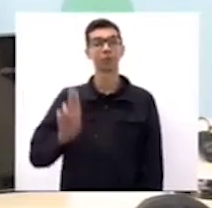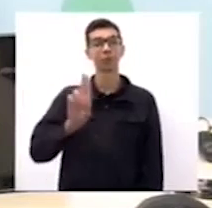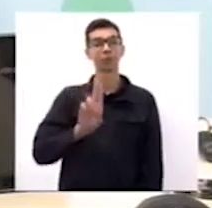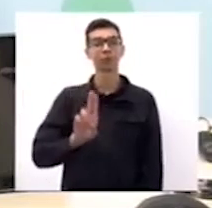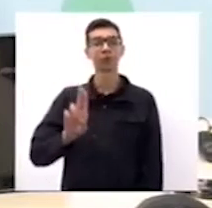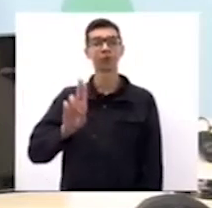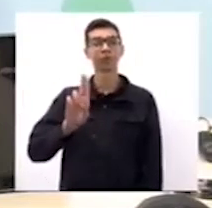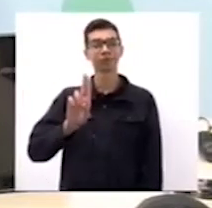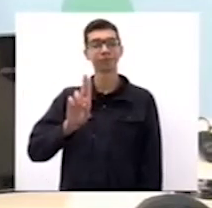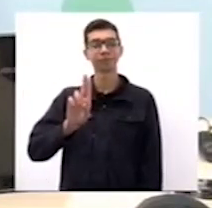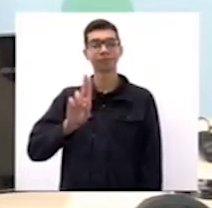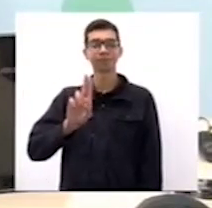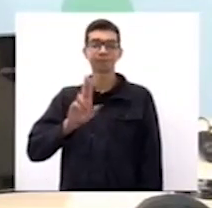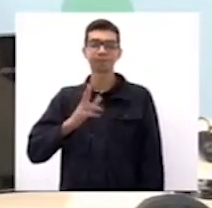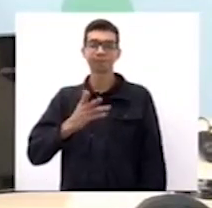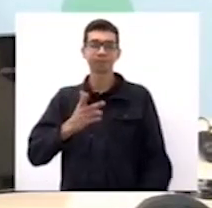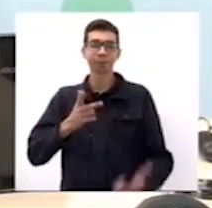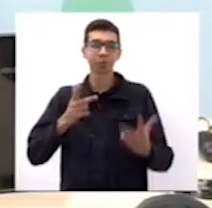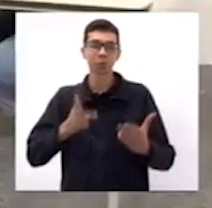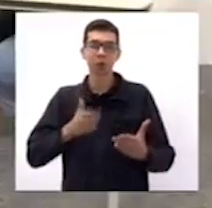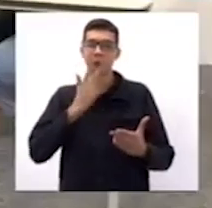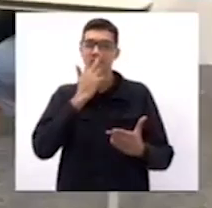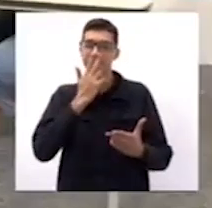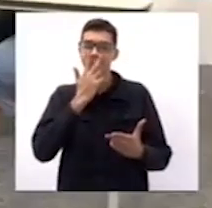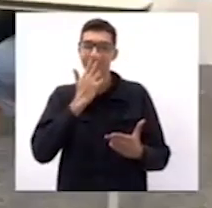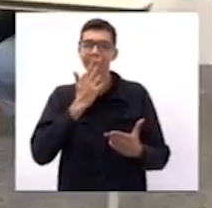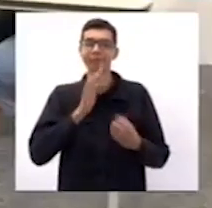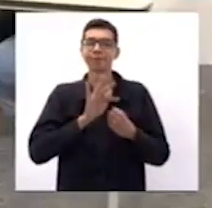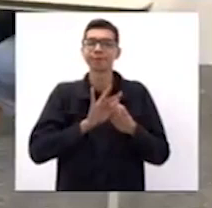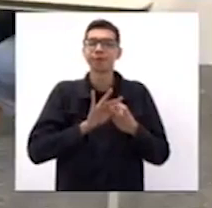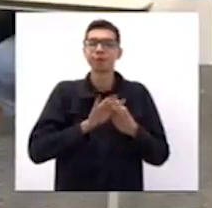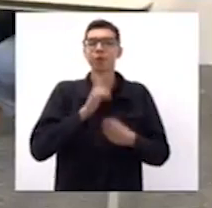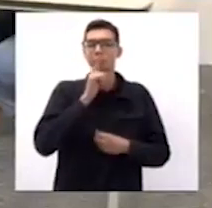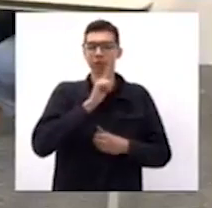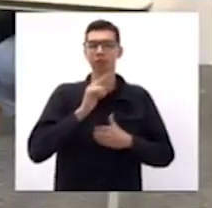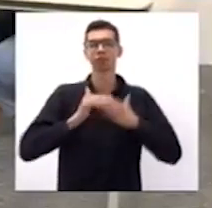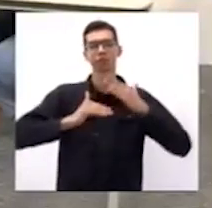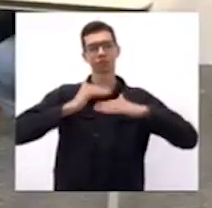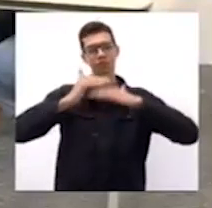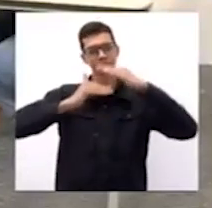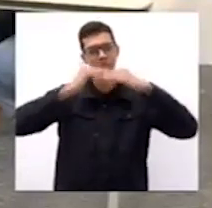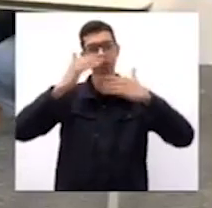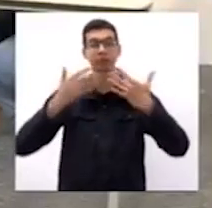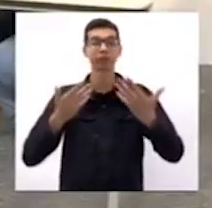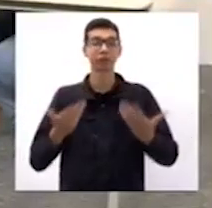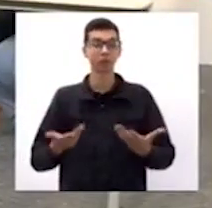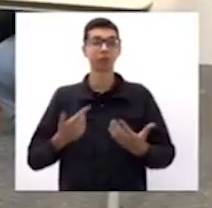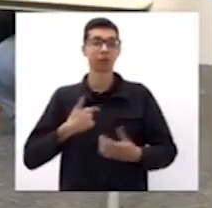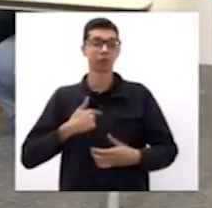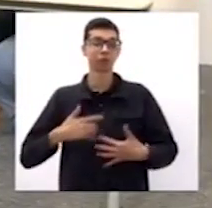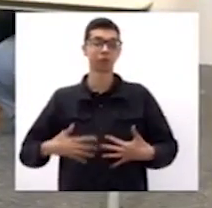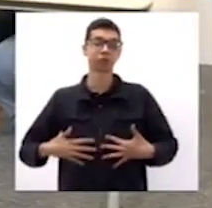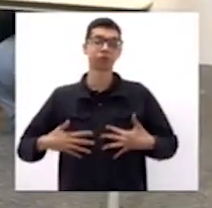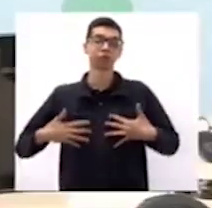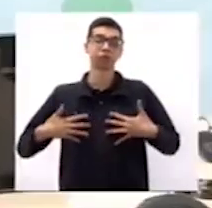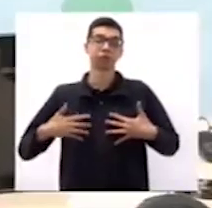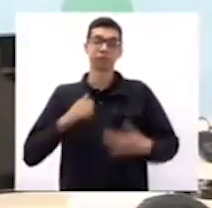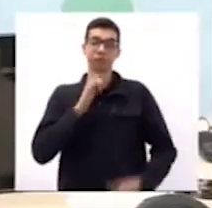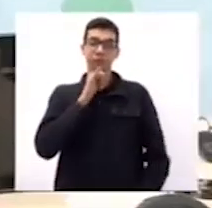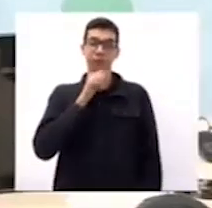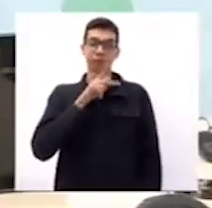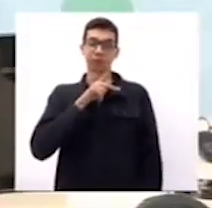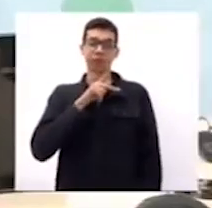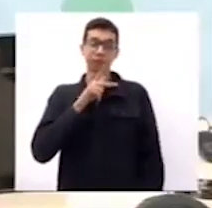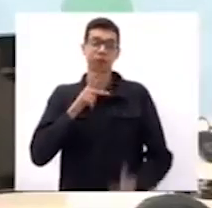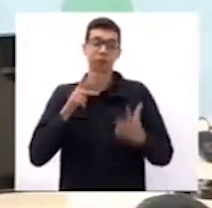para desenvolver, eu acho fundamental. Aí nos coloca na posição, eu considero como o professor intelectual,